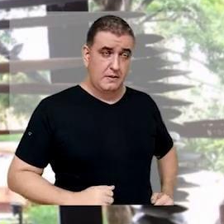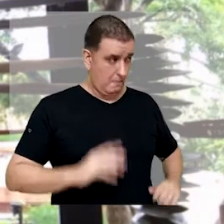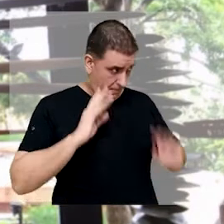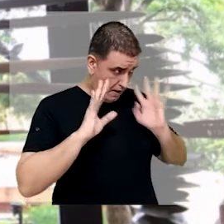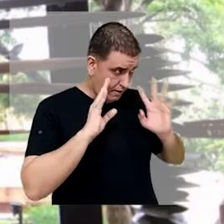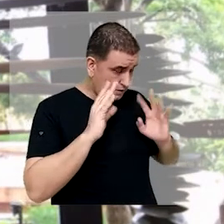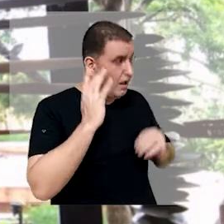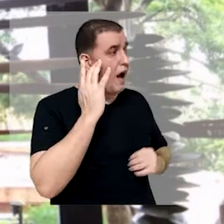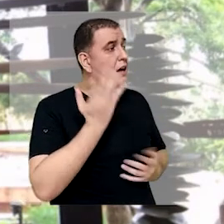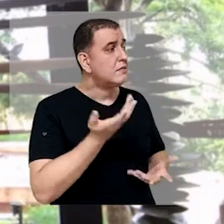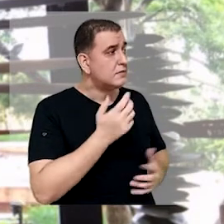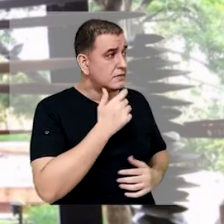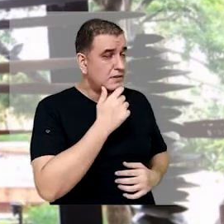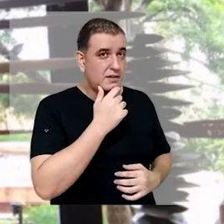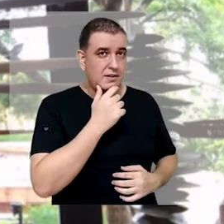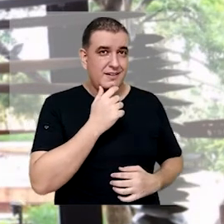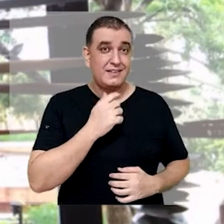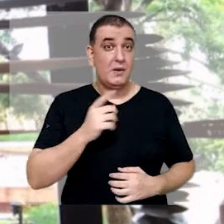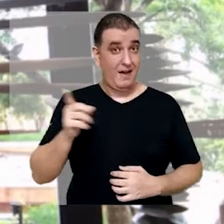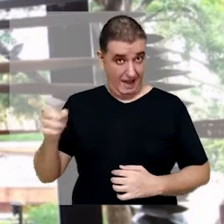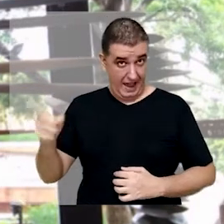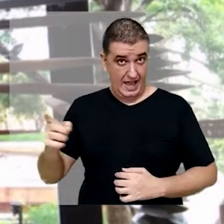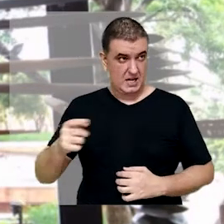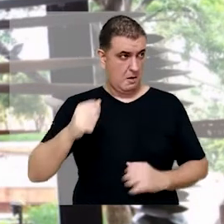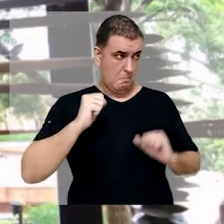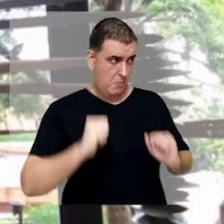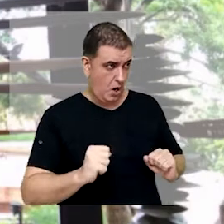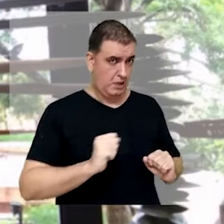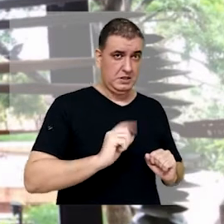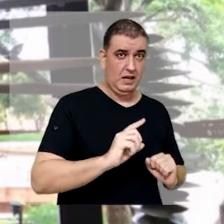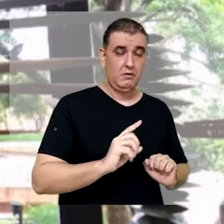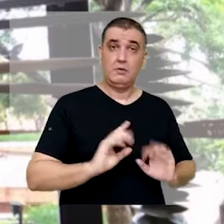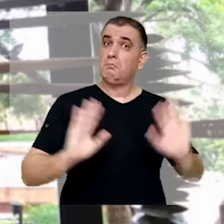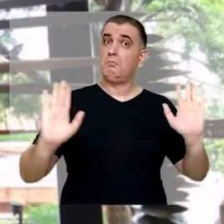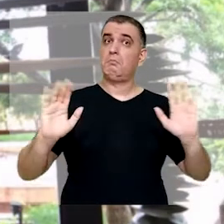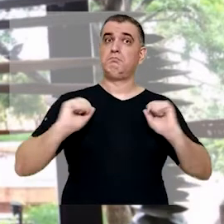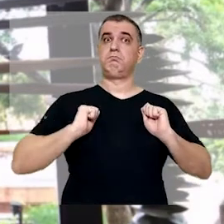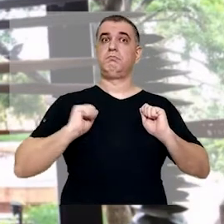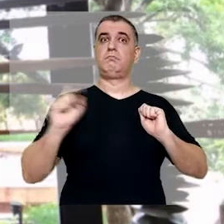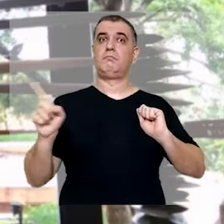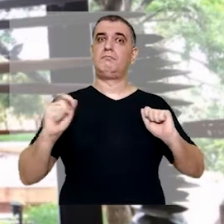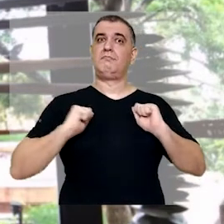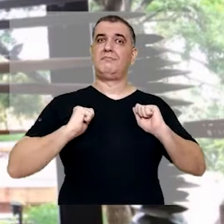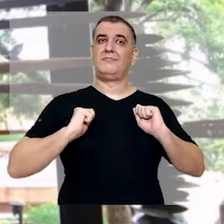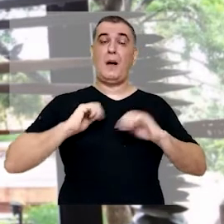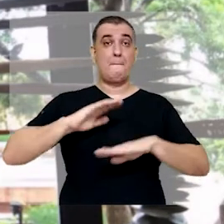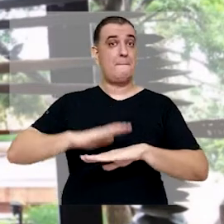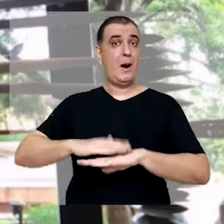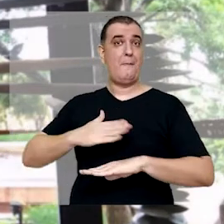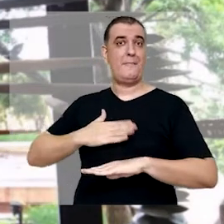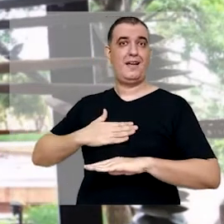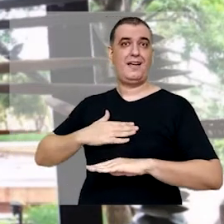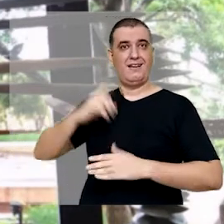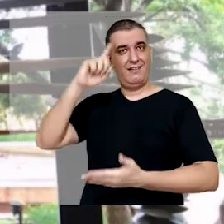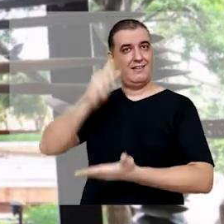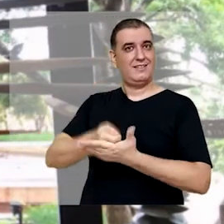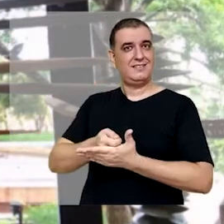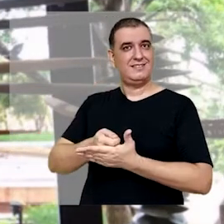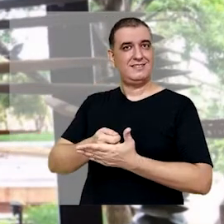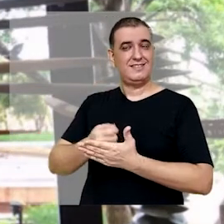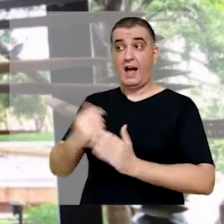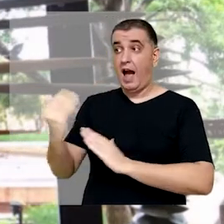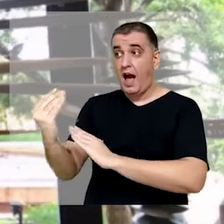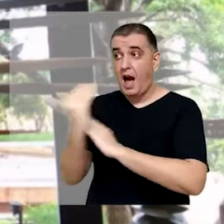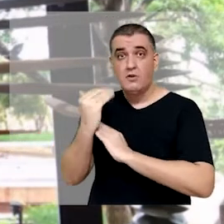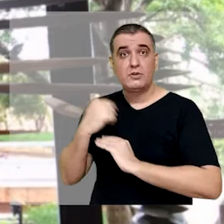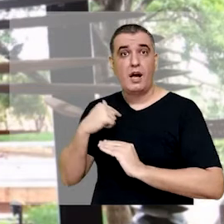não decidia por mim. E isso eu faço com as minhas filhas. Eu não decido por elas. Vai ser bom para você? Você acha que